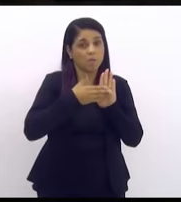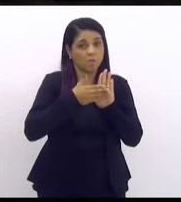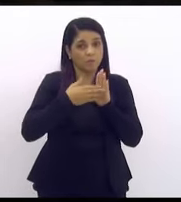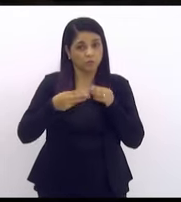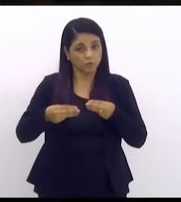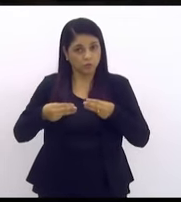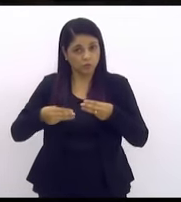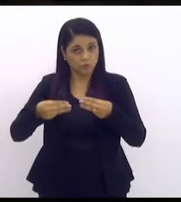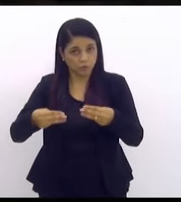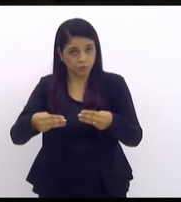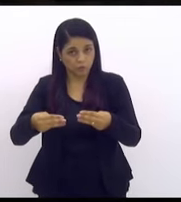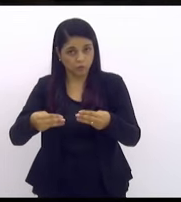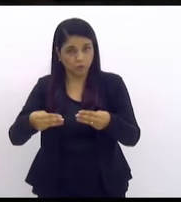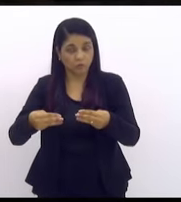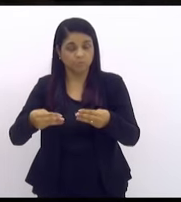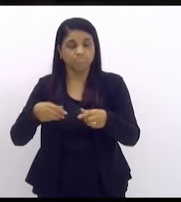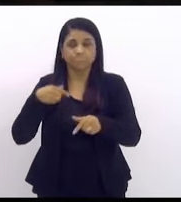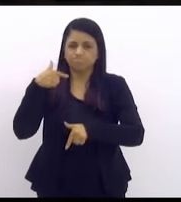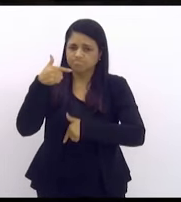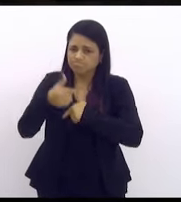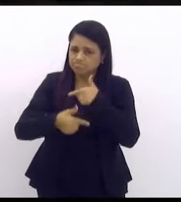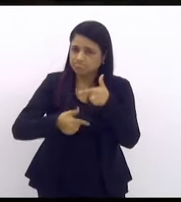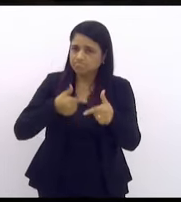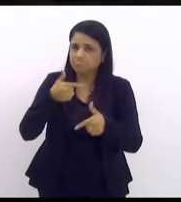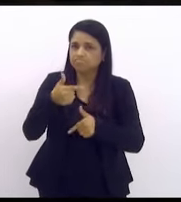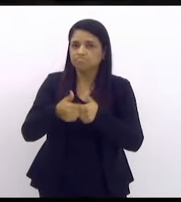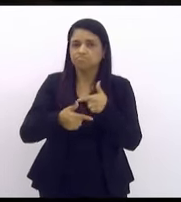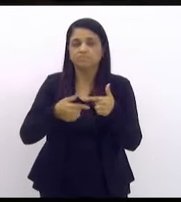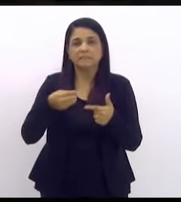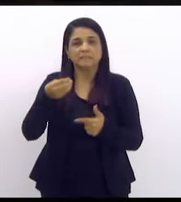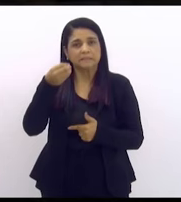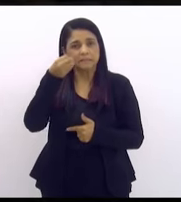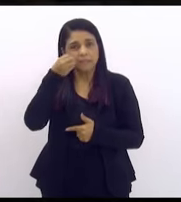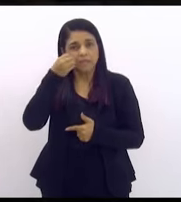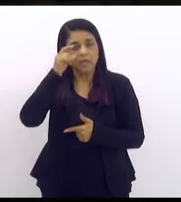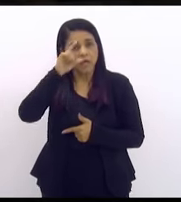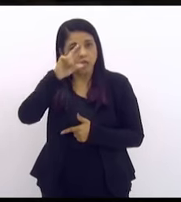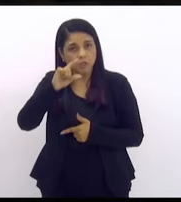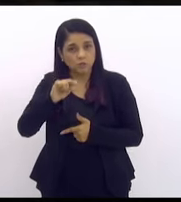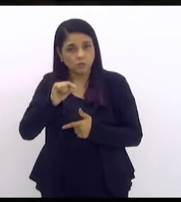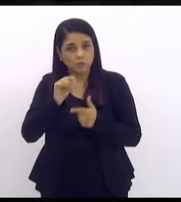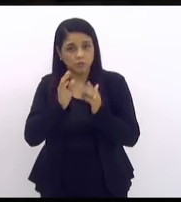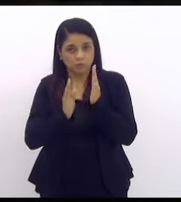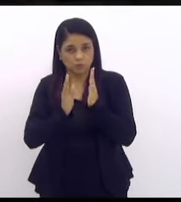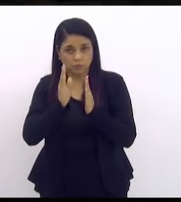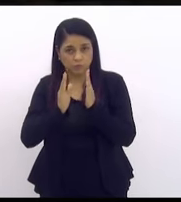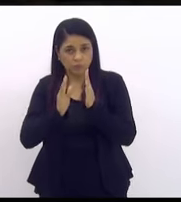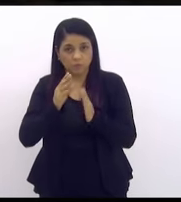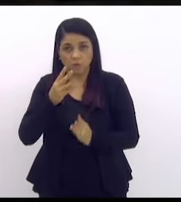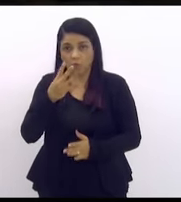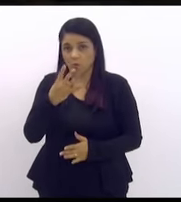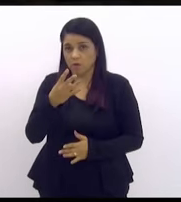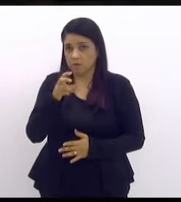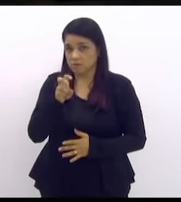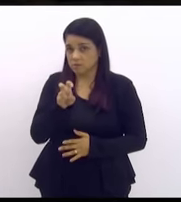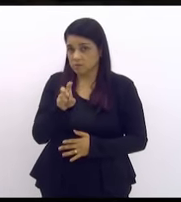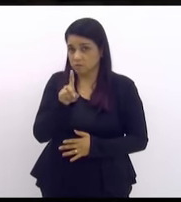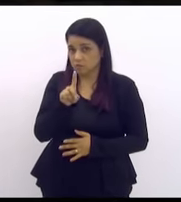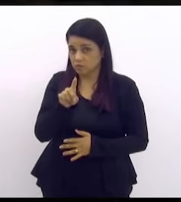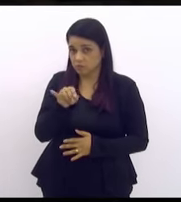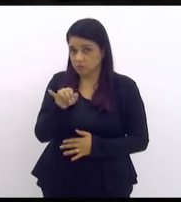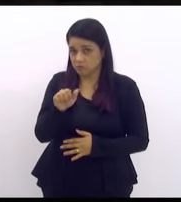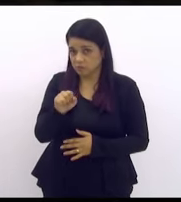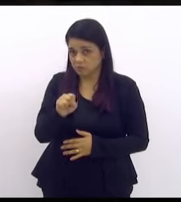que está trabalhando incansavelmente para tentar reduzir os prazos para 45 dias.